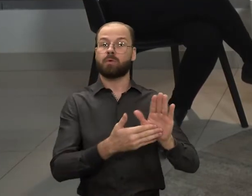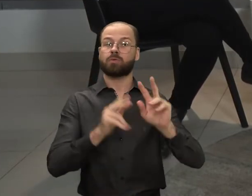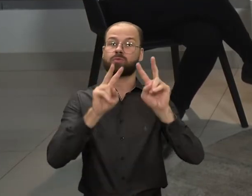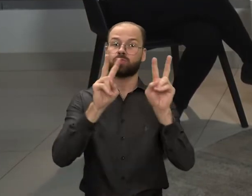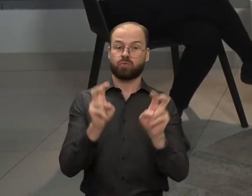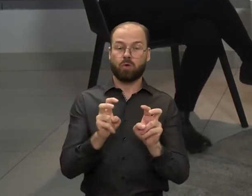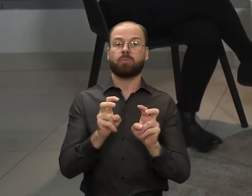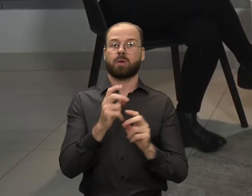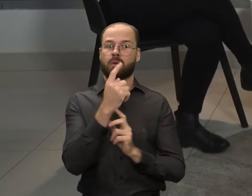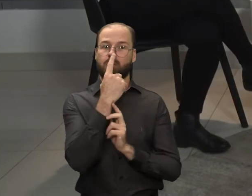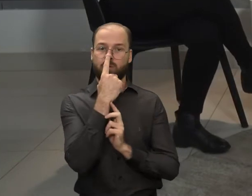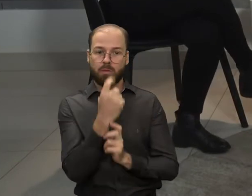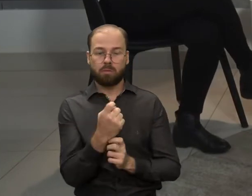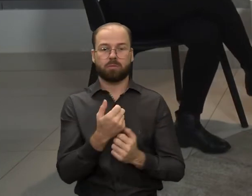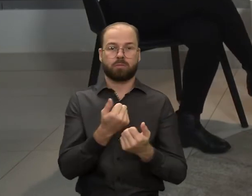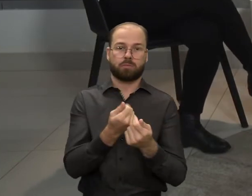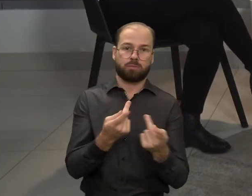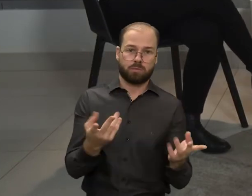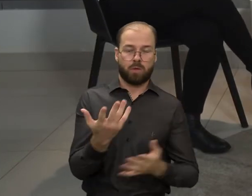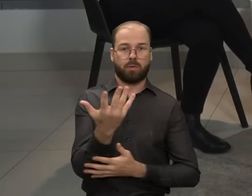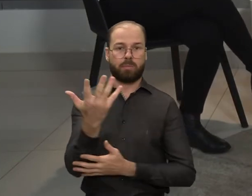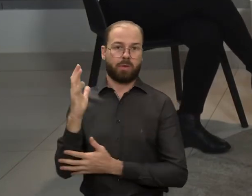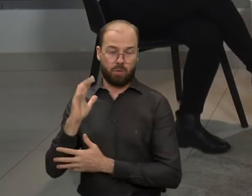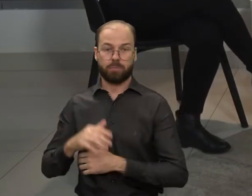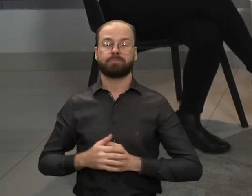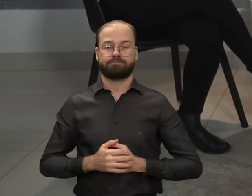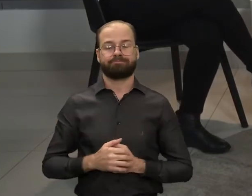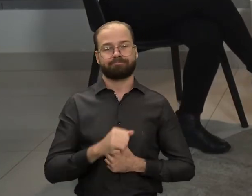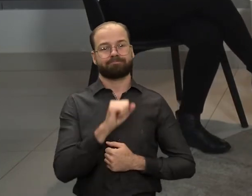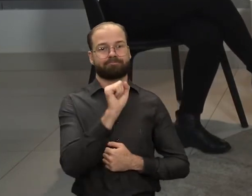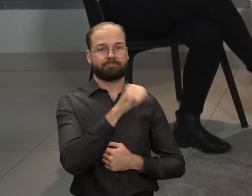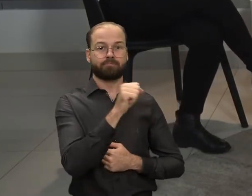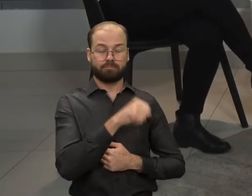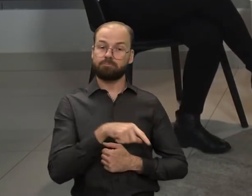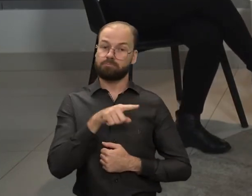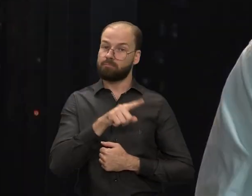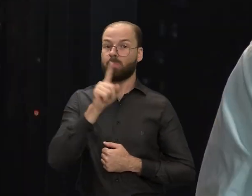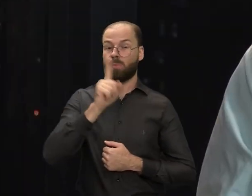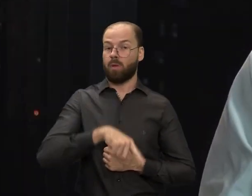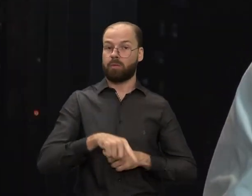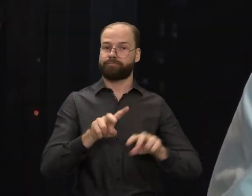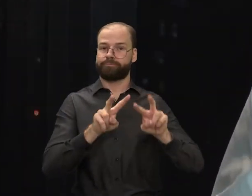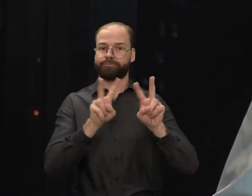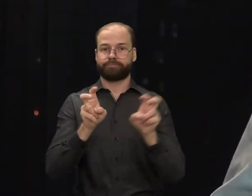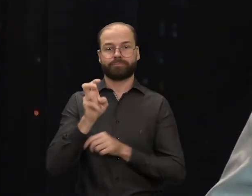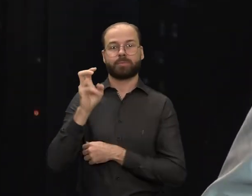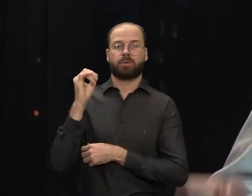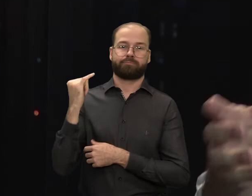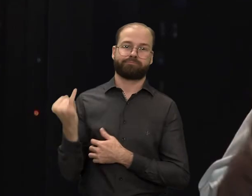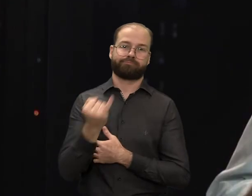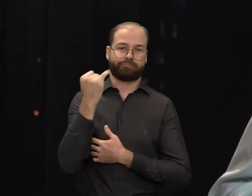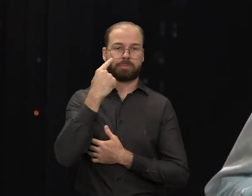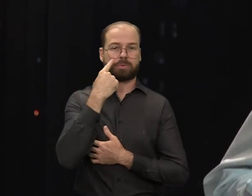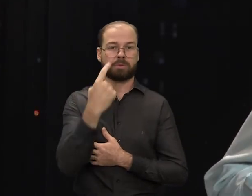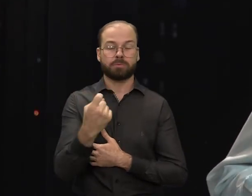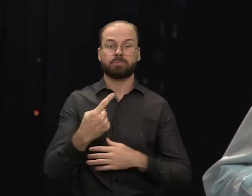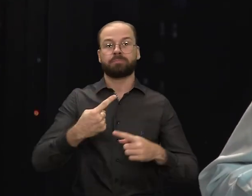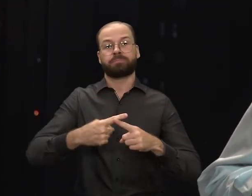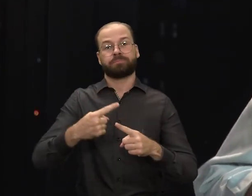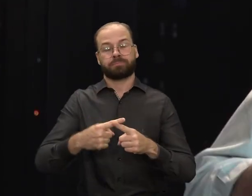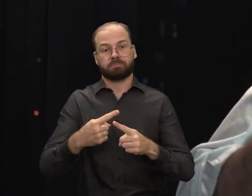né? Sim, esse é um ponto interessante, porque como